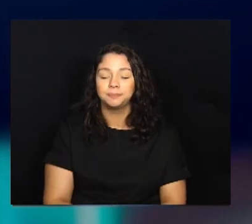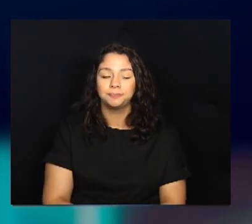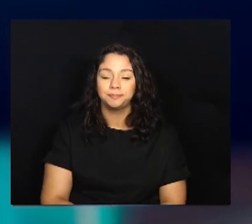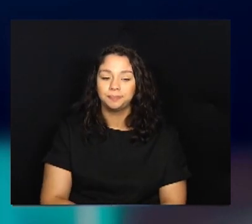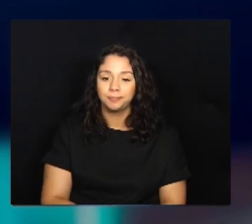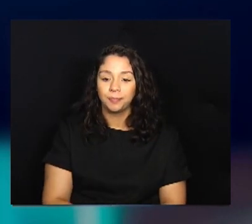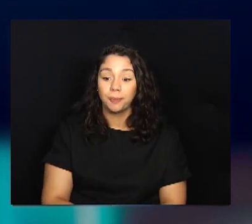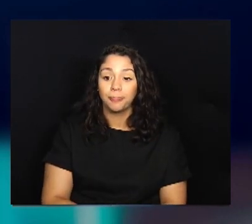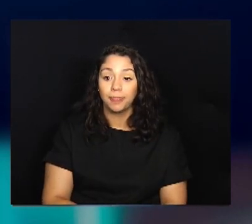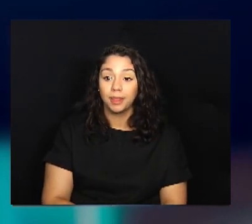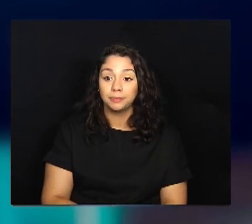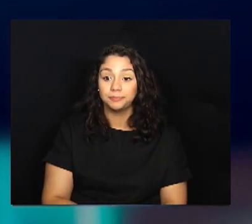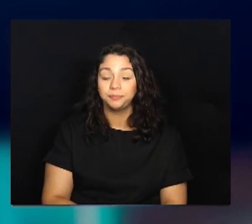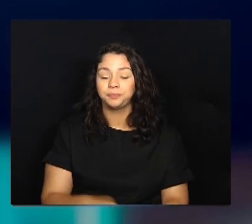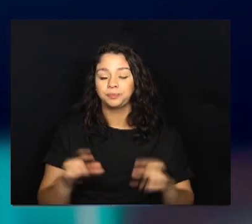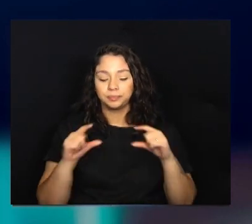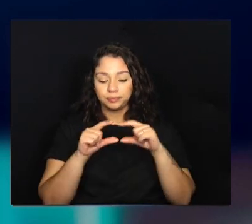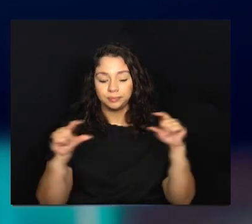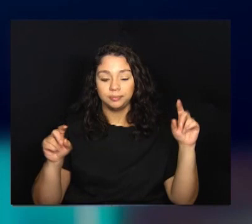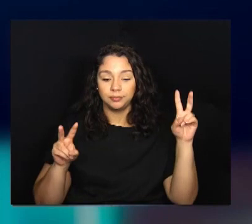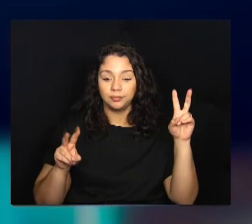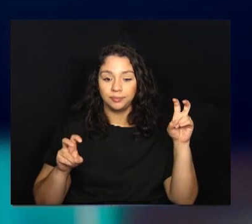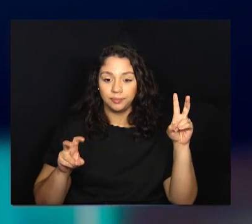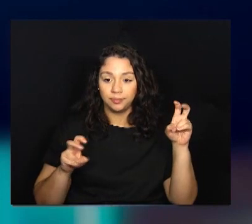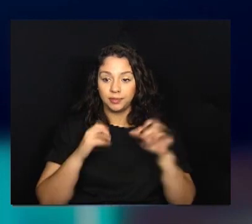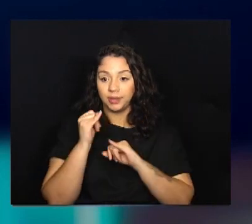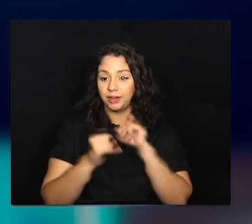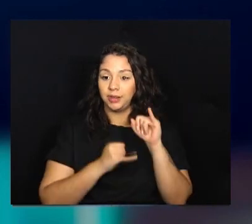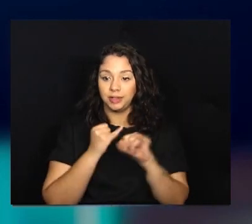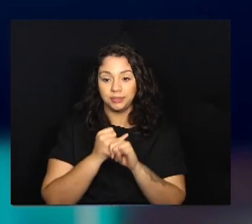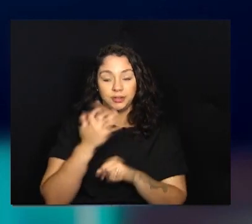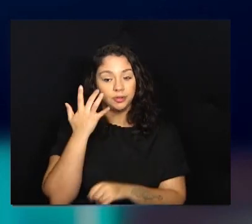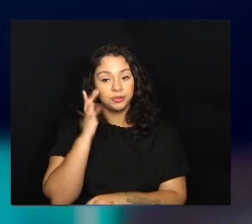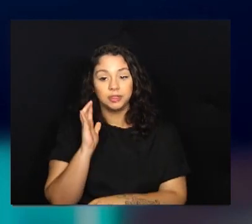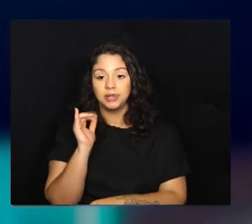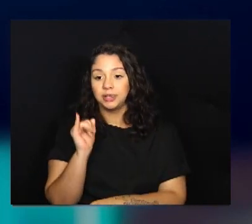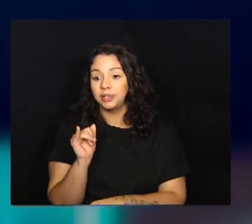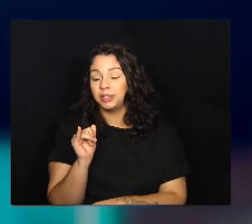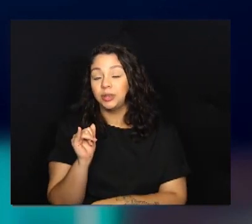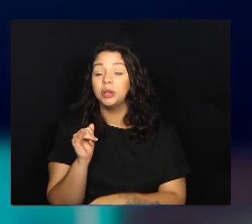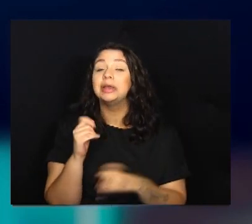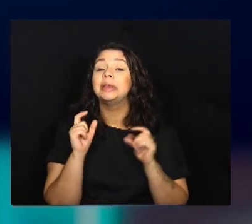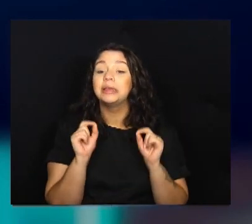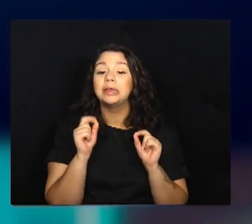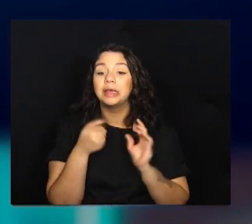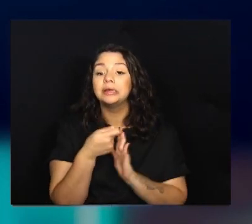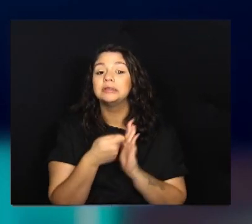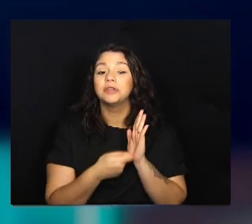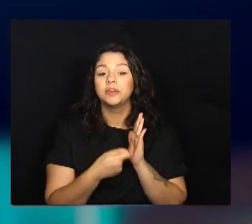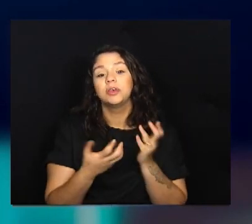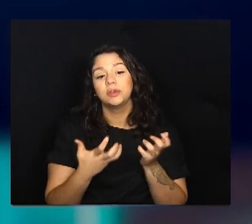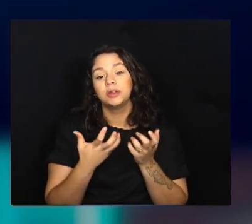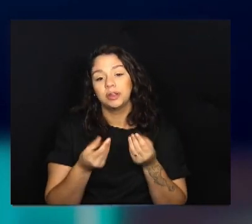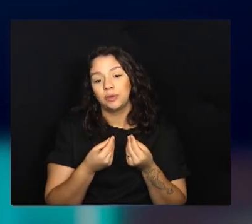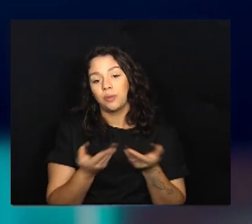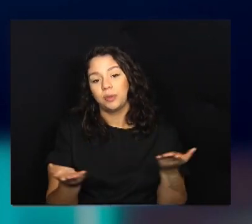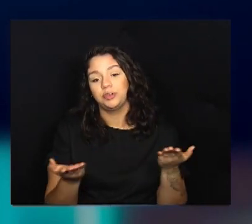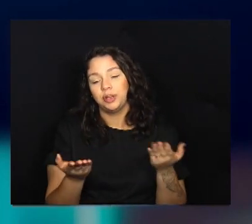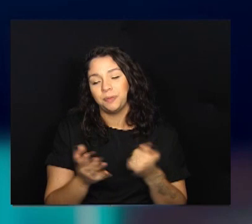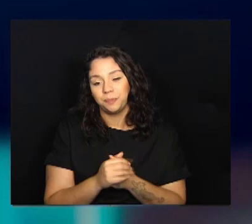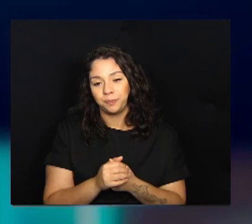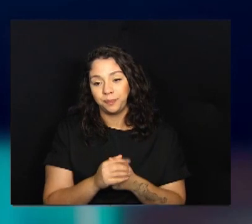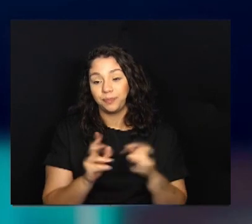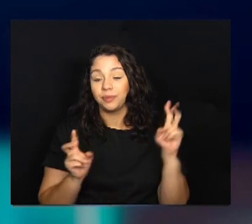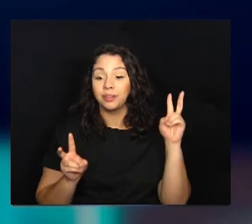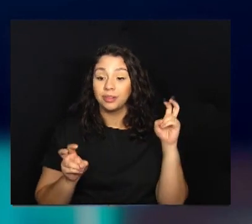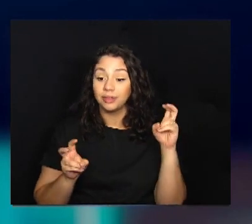na internet também uma frase, confesso, desconheço seu real autor, mas achei interessante e gostaria de compartilhar com vocês. Nessa frase,